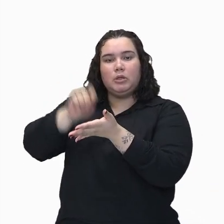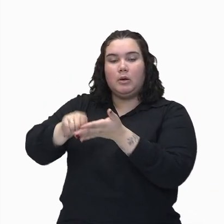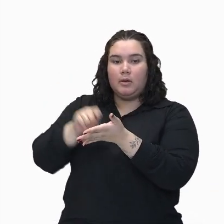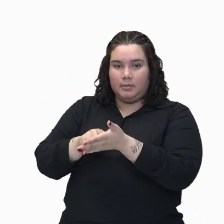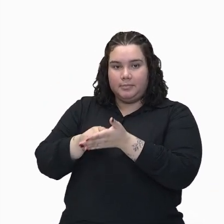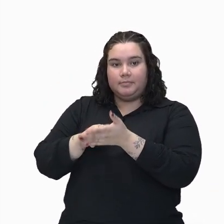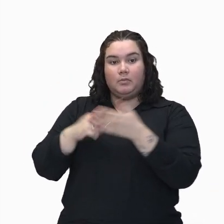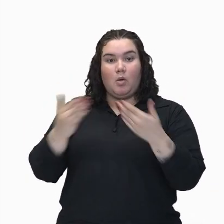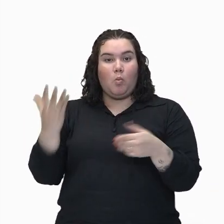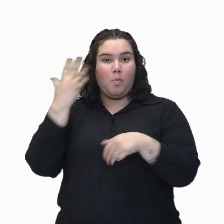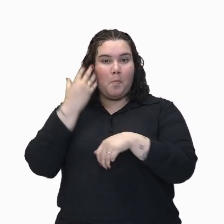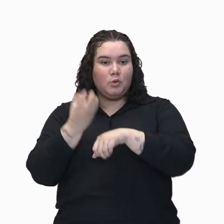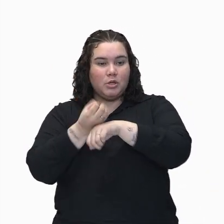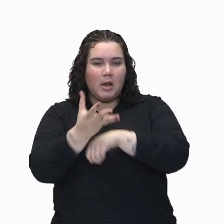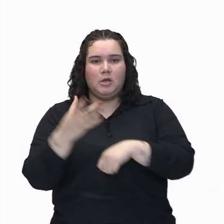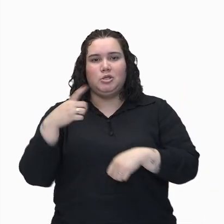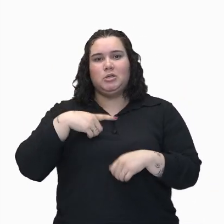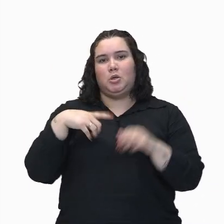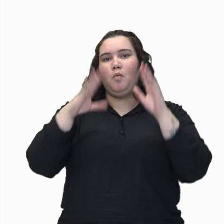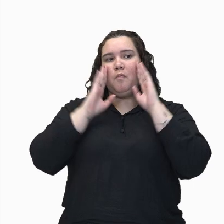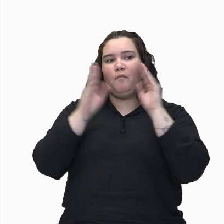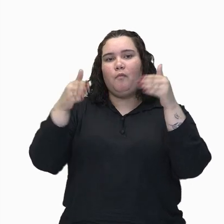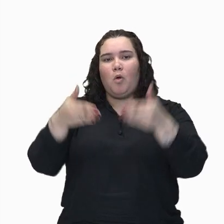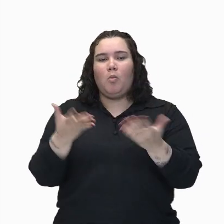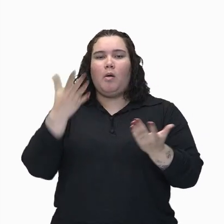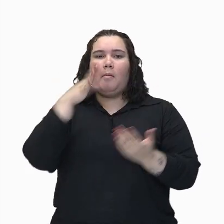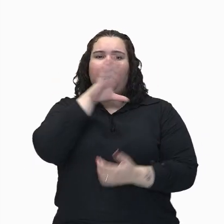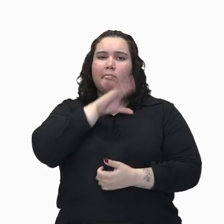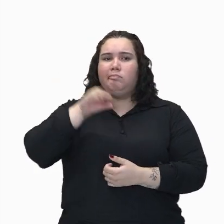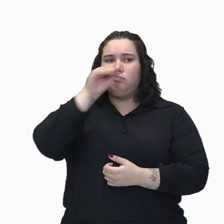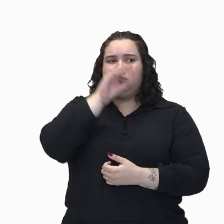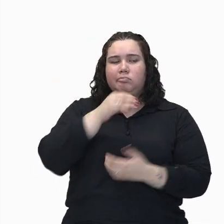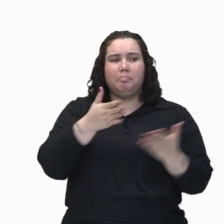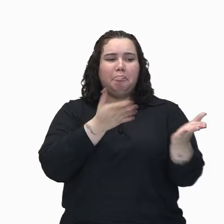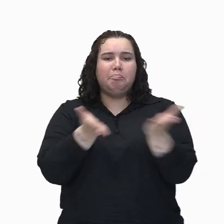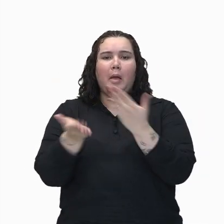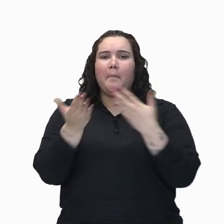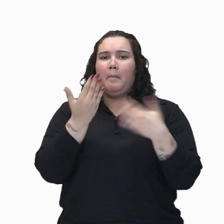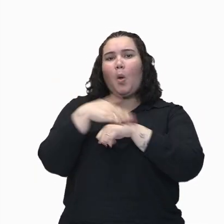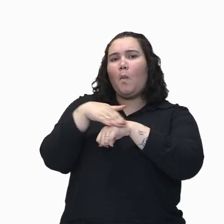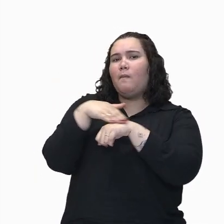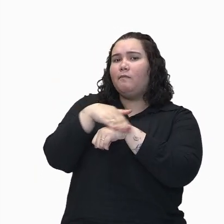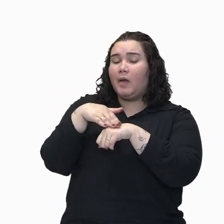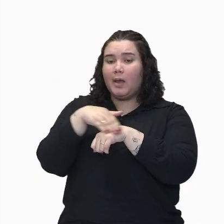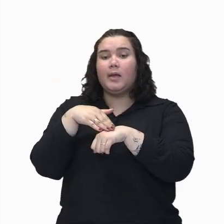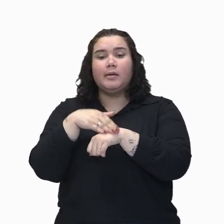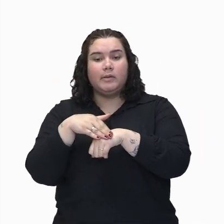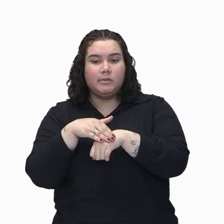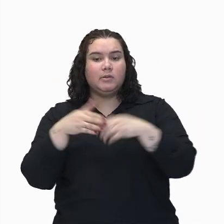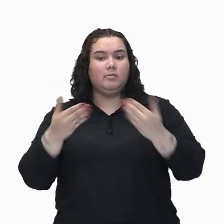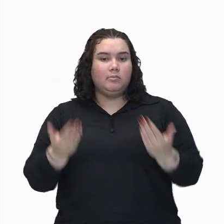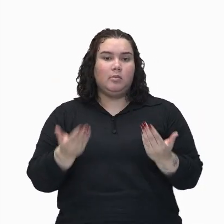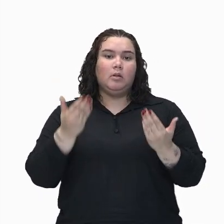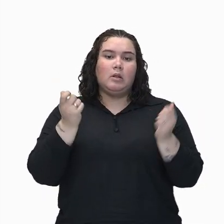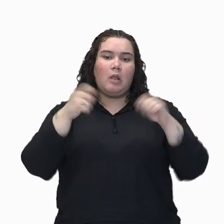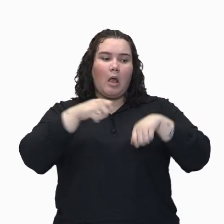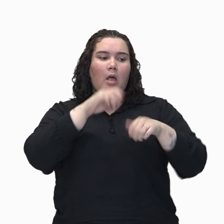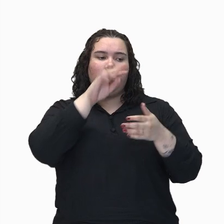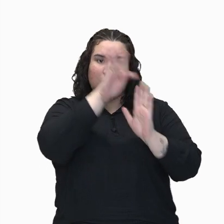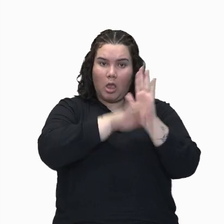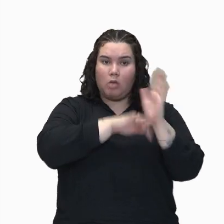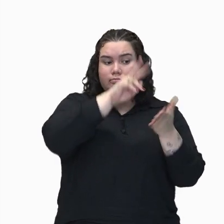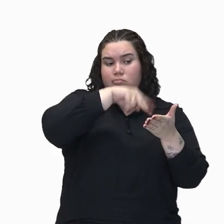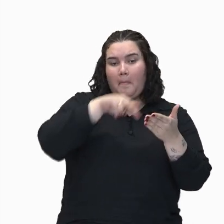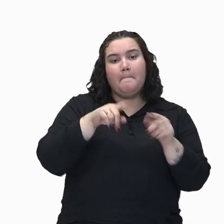essa informalidade muito marcada, quase como uma conversa de bate-papo, tentando às vezes se reproduzir no próprio texto escrito para atrair